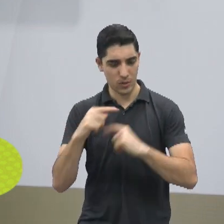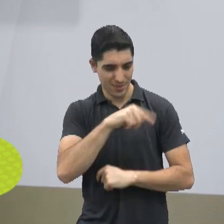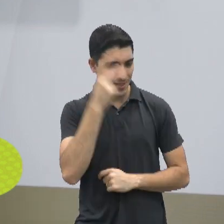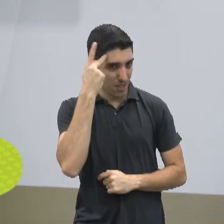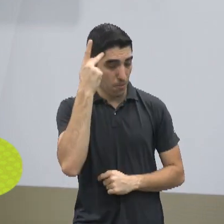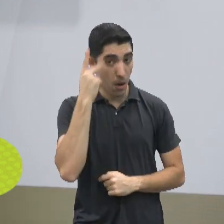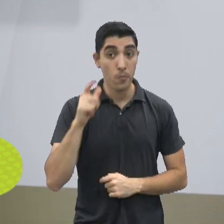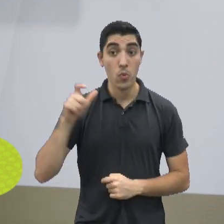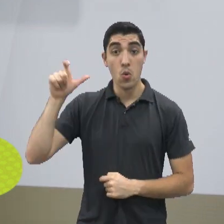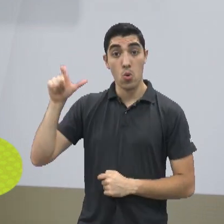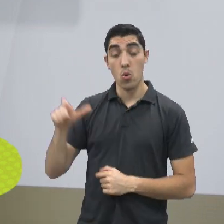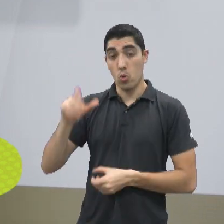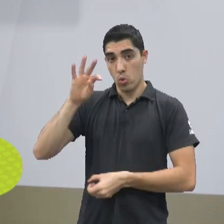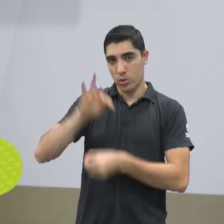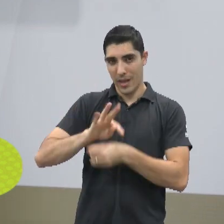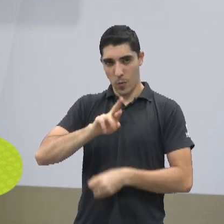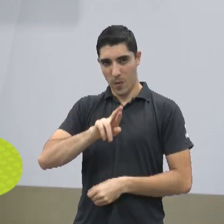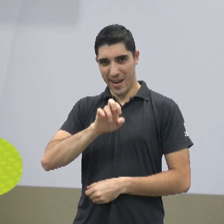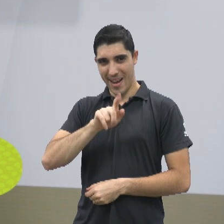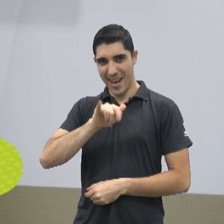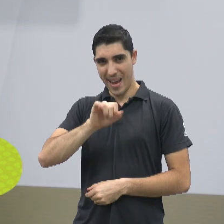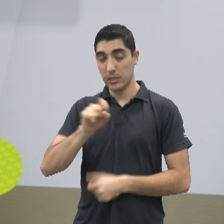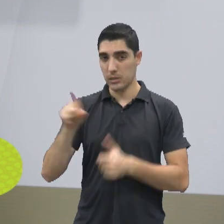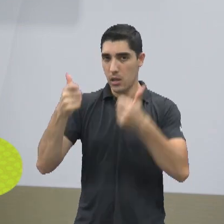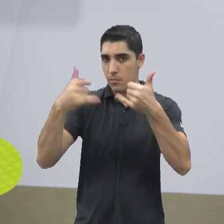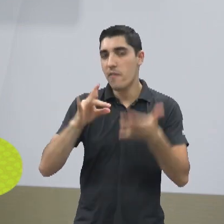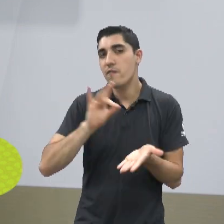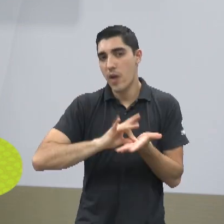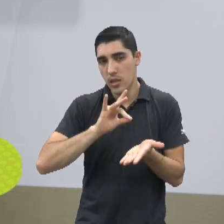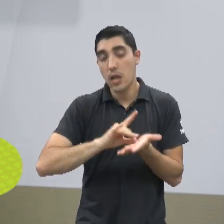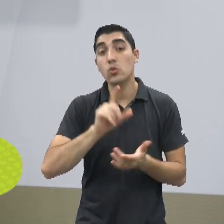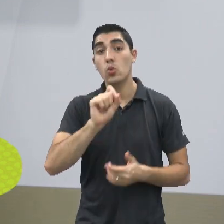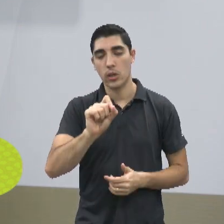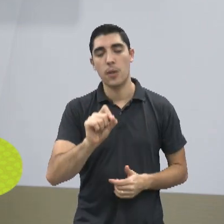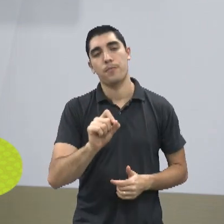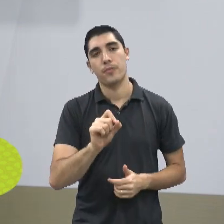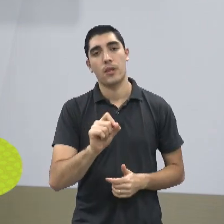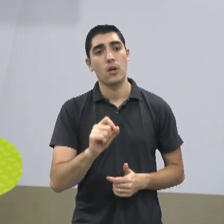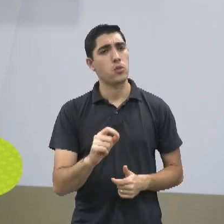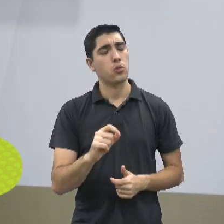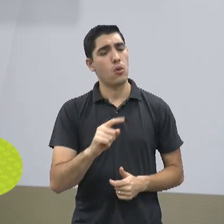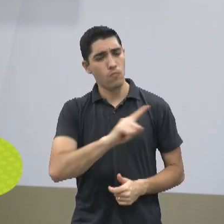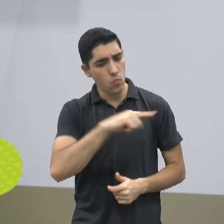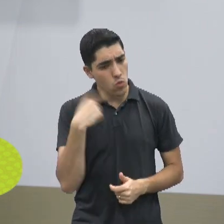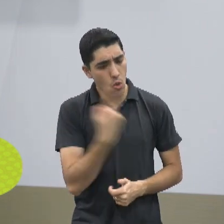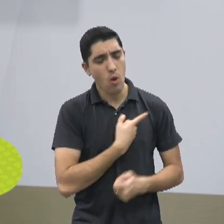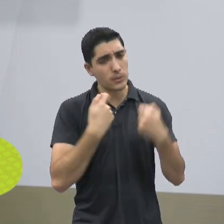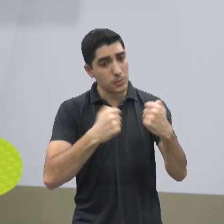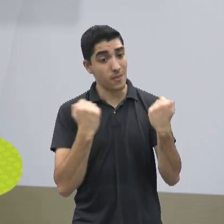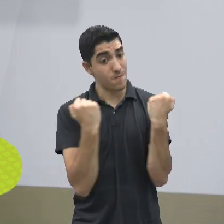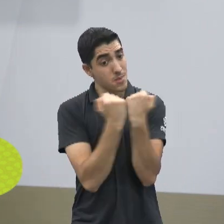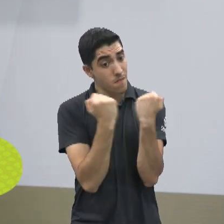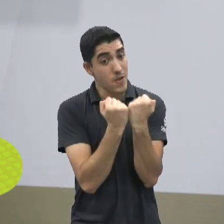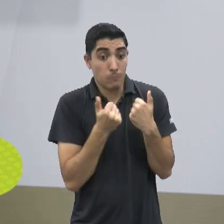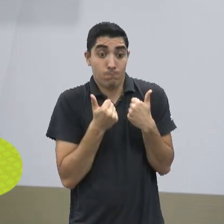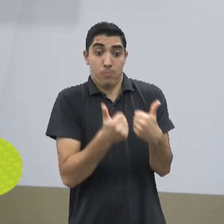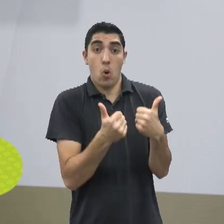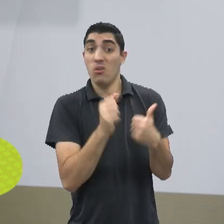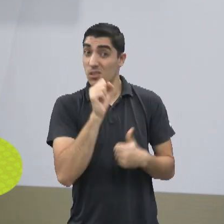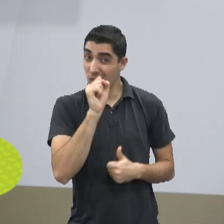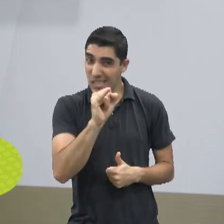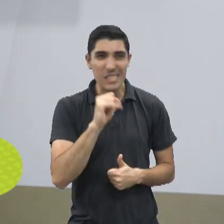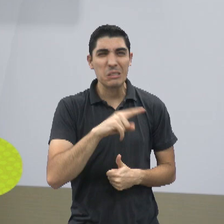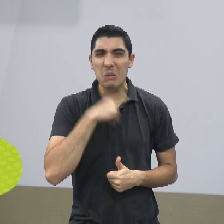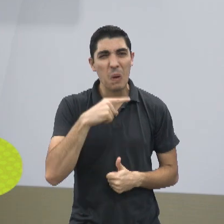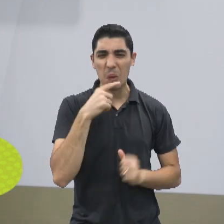também depois que terminou a partida, que o que ele tem conversado com os jogadores é o seguinte: a gente tem que ter uma marcação muito forte. Se a gente não pontuar muito bem,